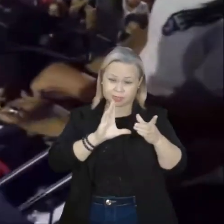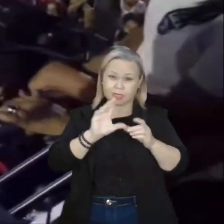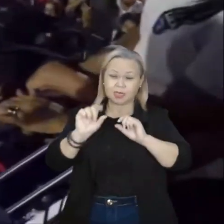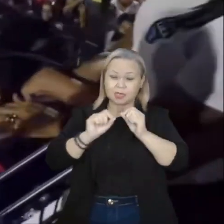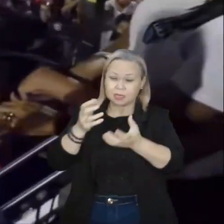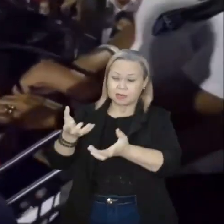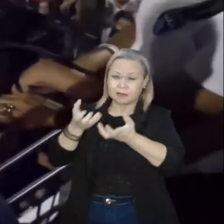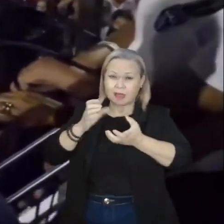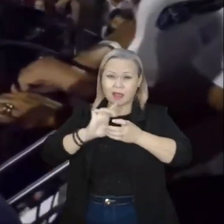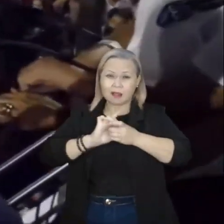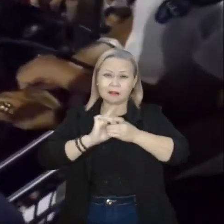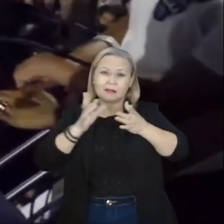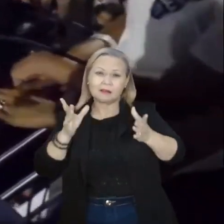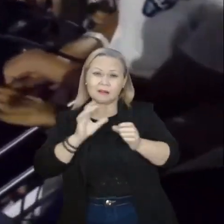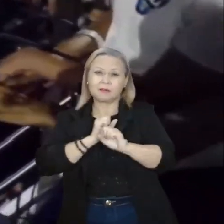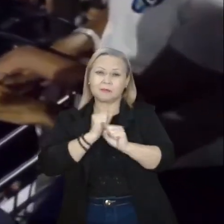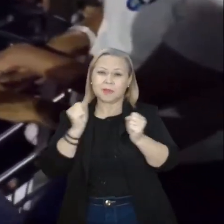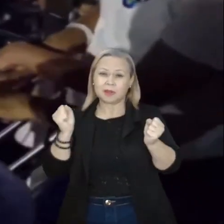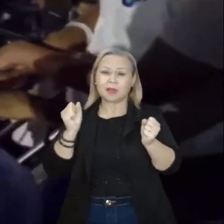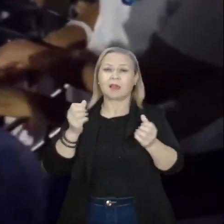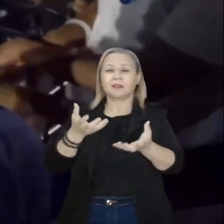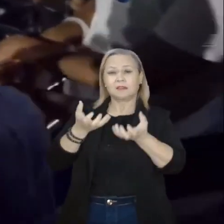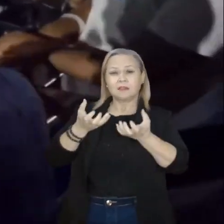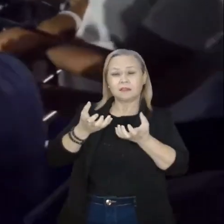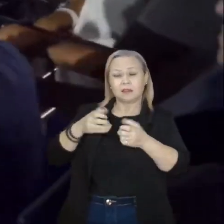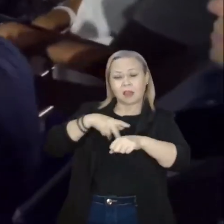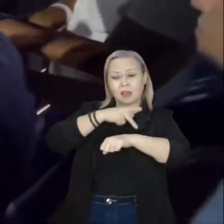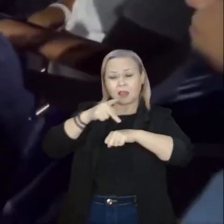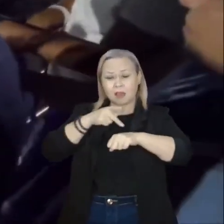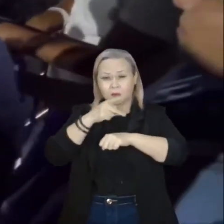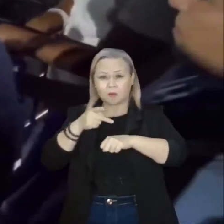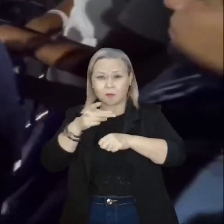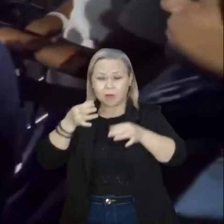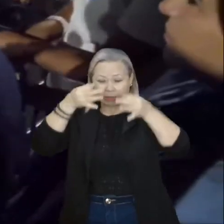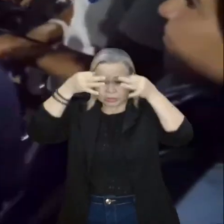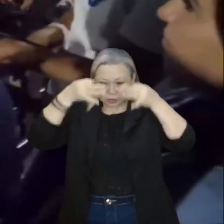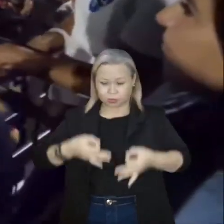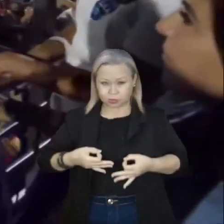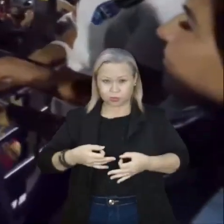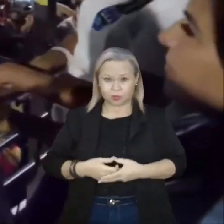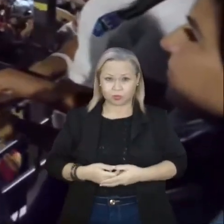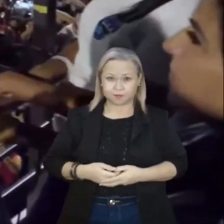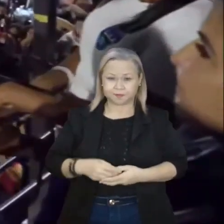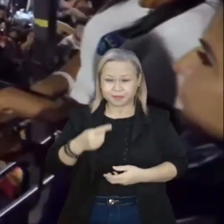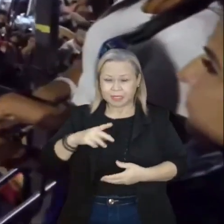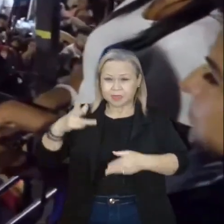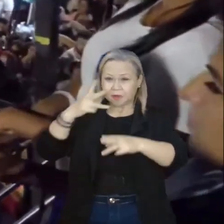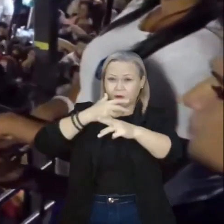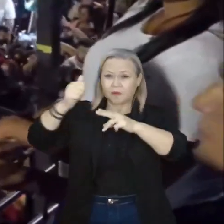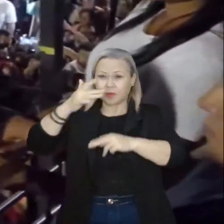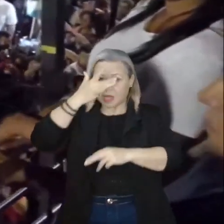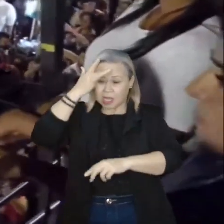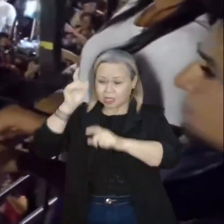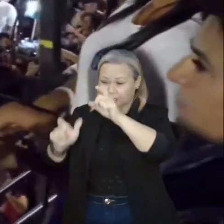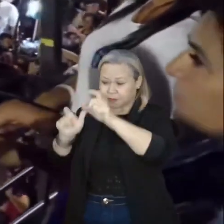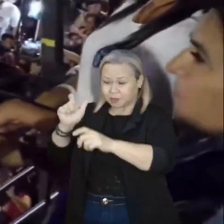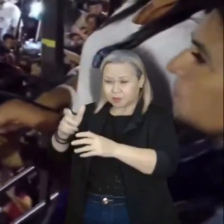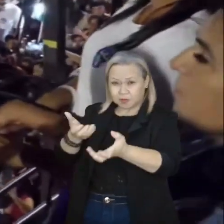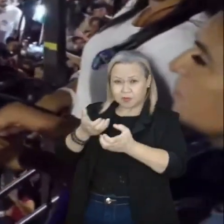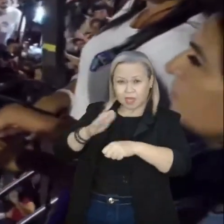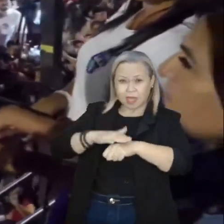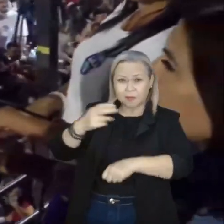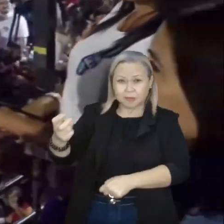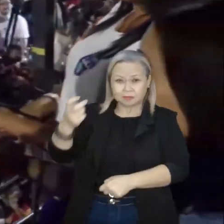querem liberdade, que querem um país mais justo. Essa foi a vitória das pessoas que querem mais